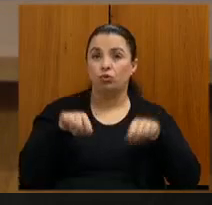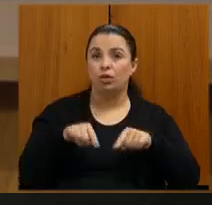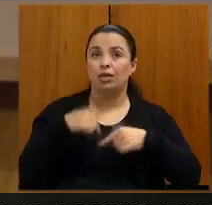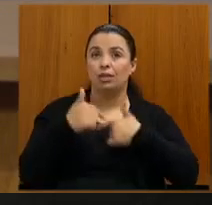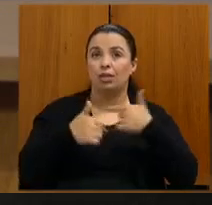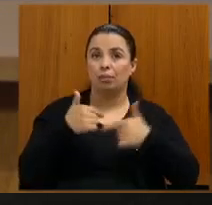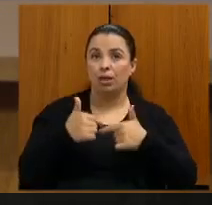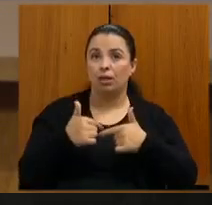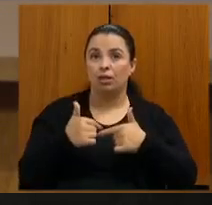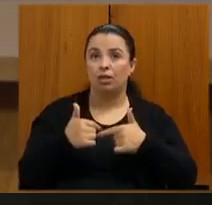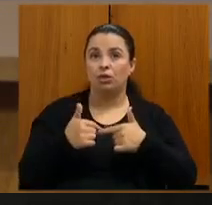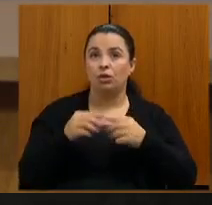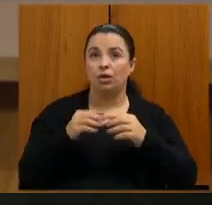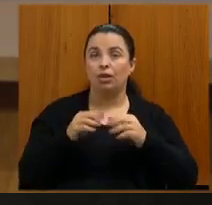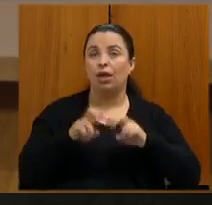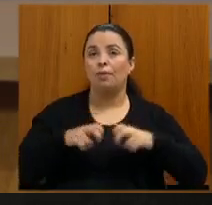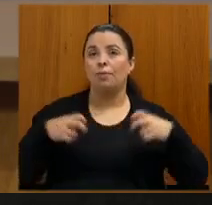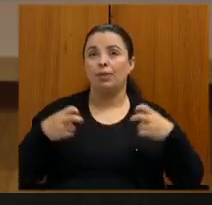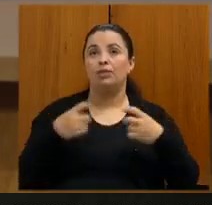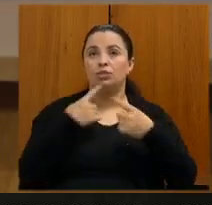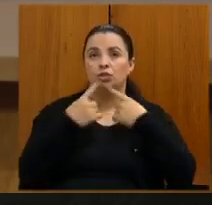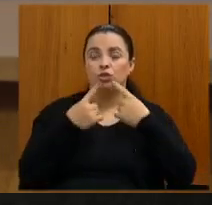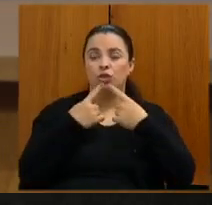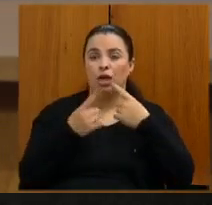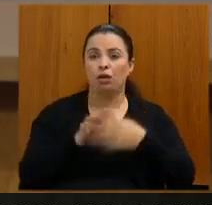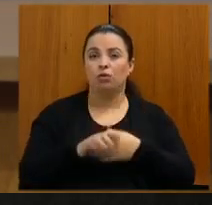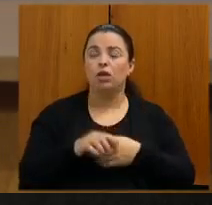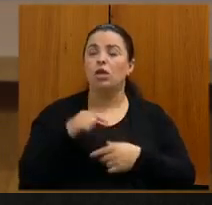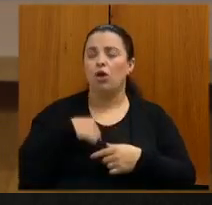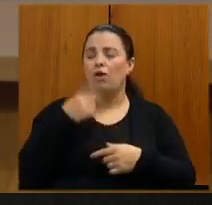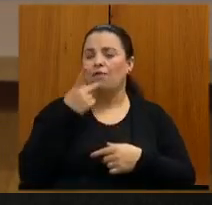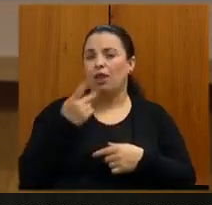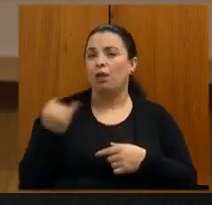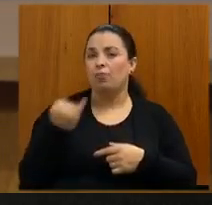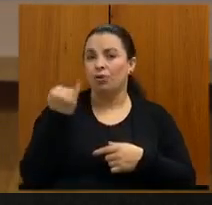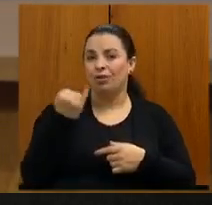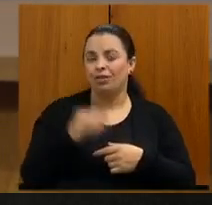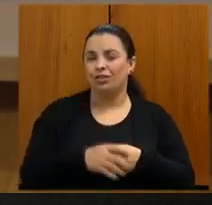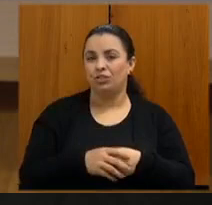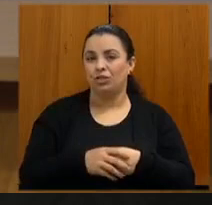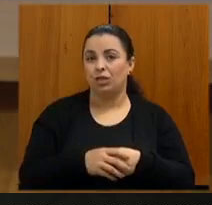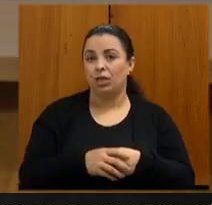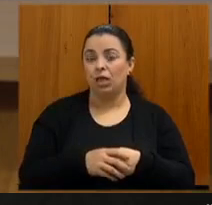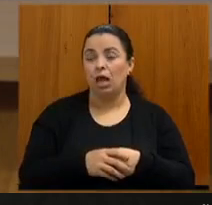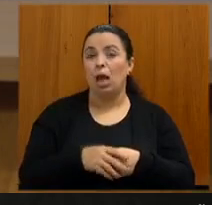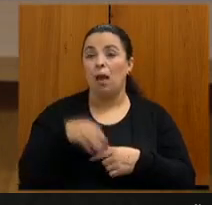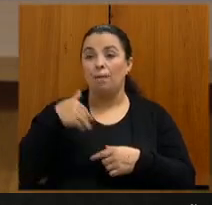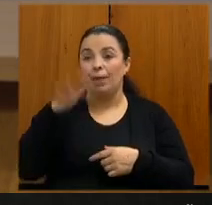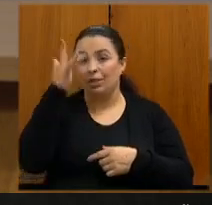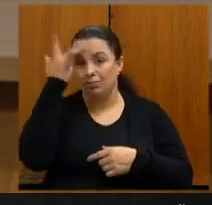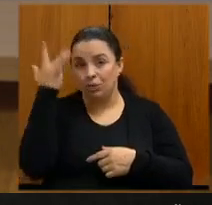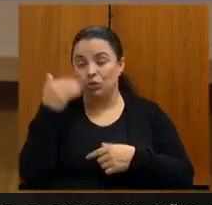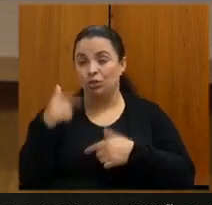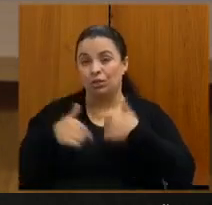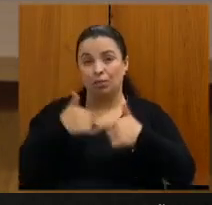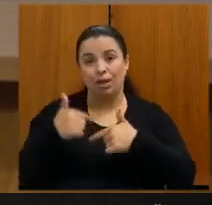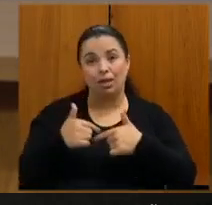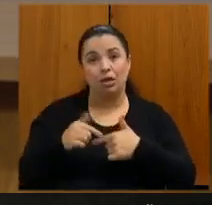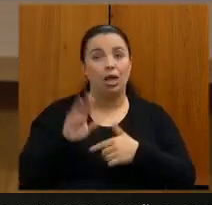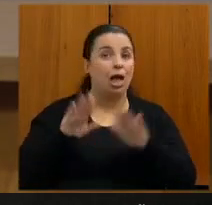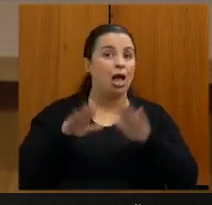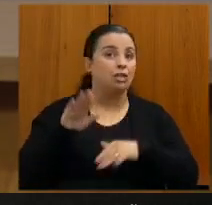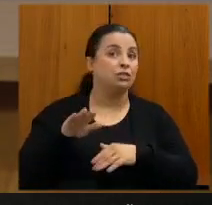E aí eu quero destacar uma coisa importante até quantidade não é qualidade nós temos um corpo muito